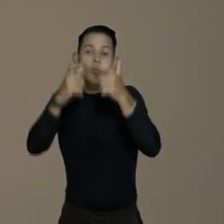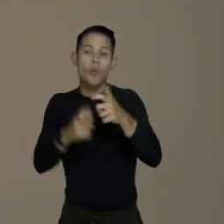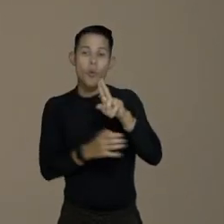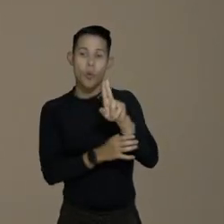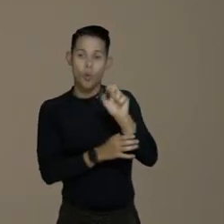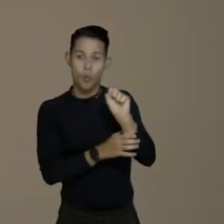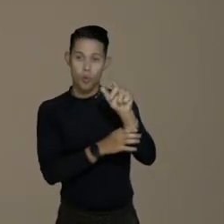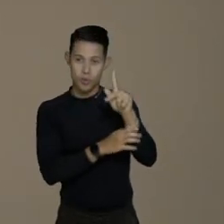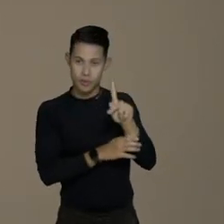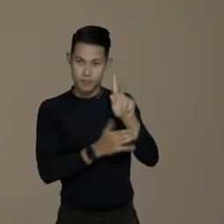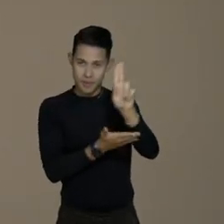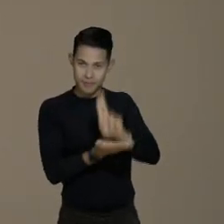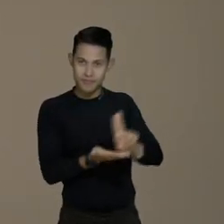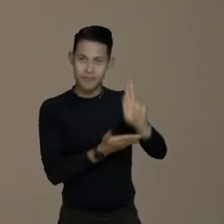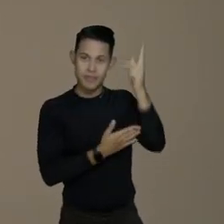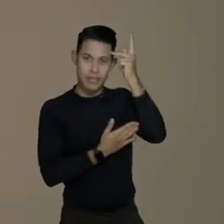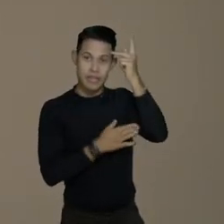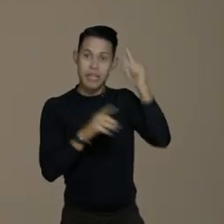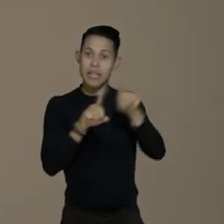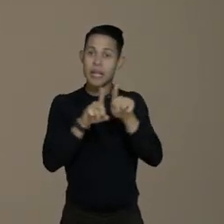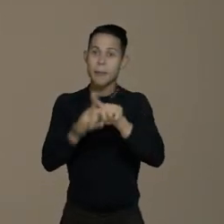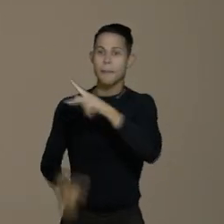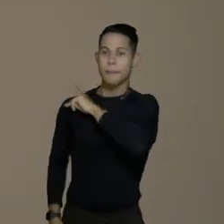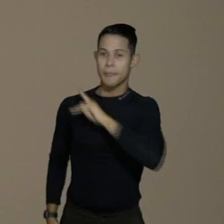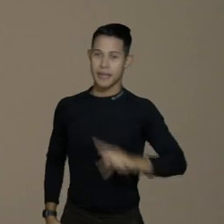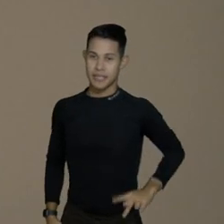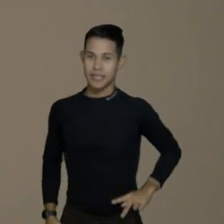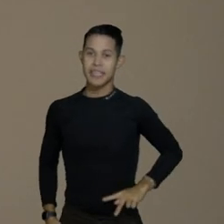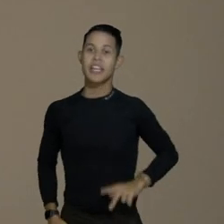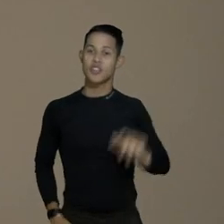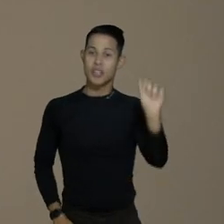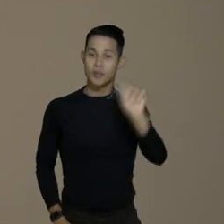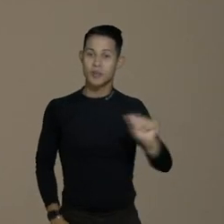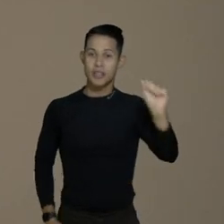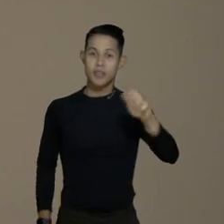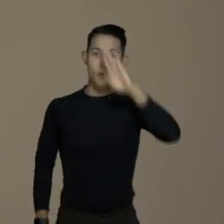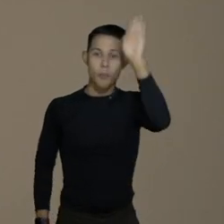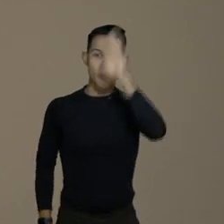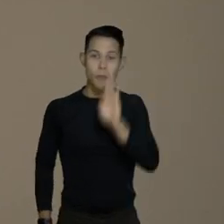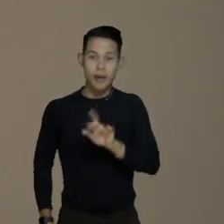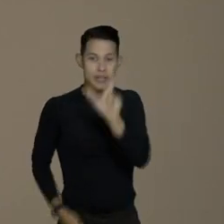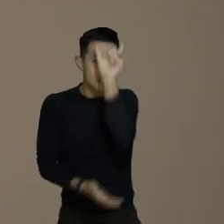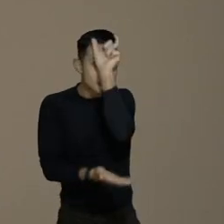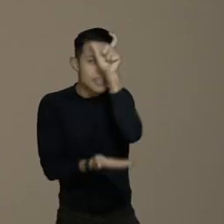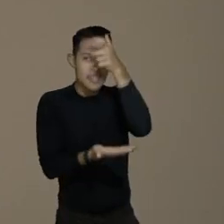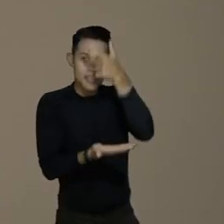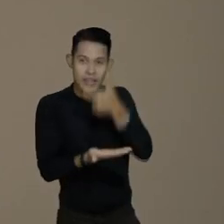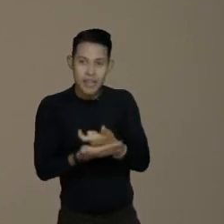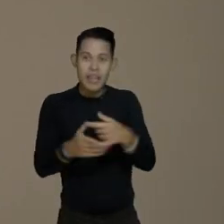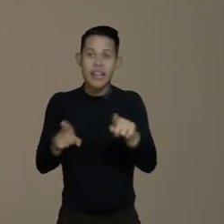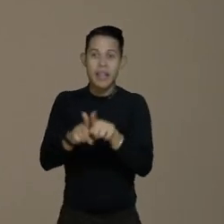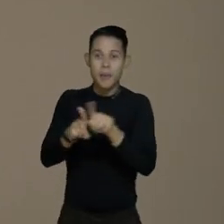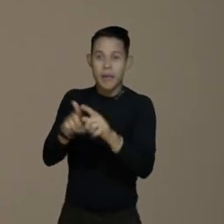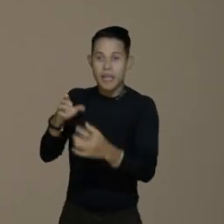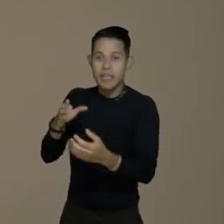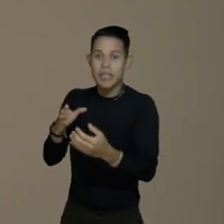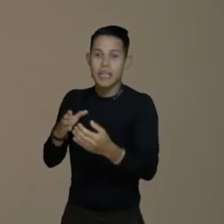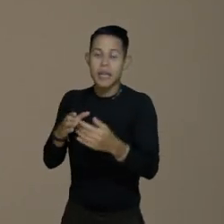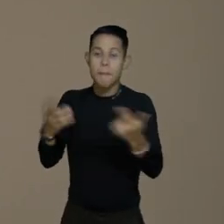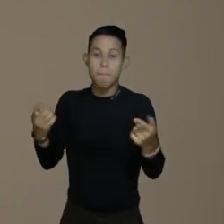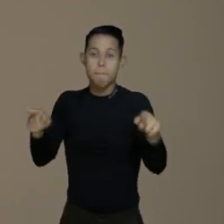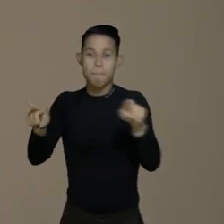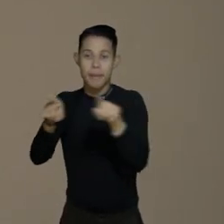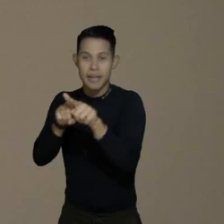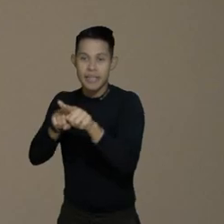atualmente é Presidente da Associação Brasileira de Dislexia e sócia fundadora do centro especializado em distúrbio